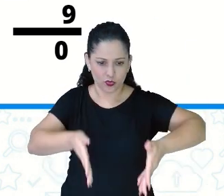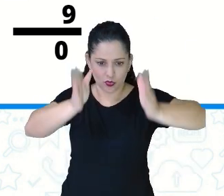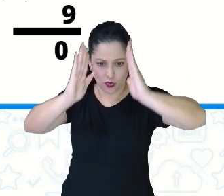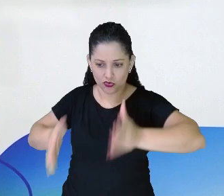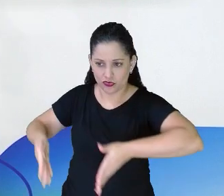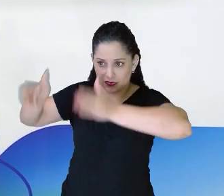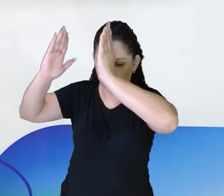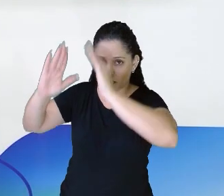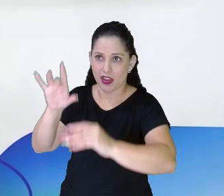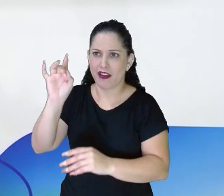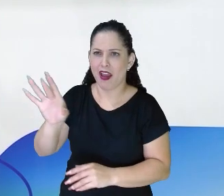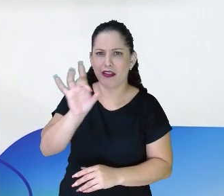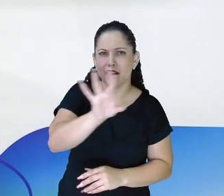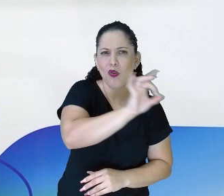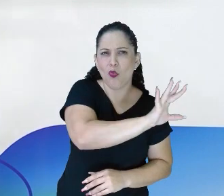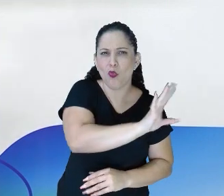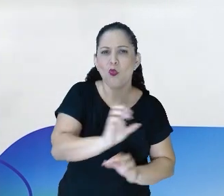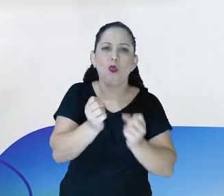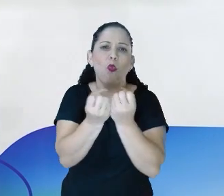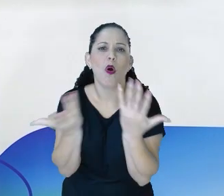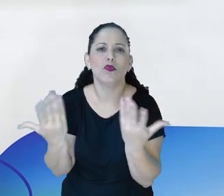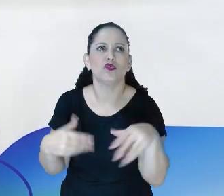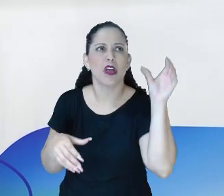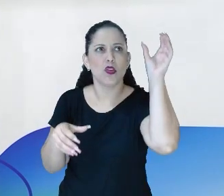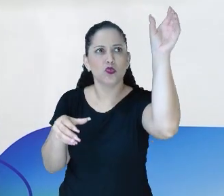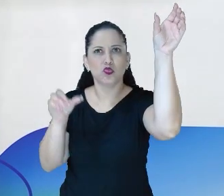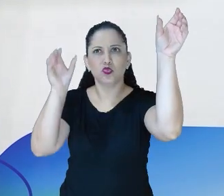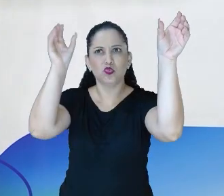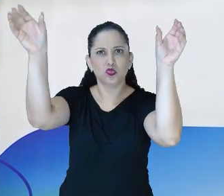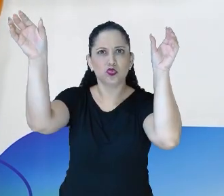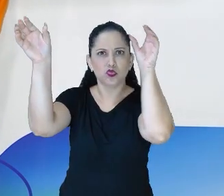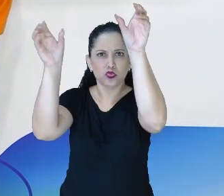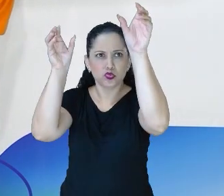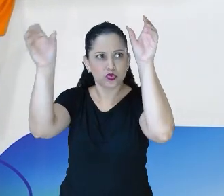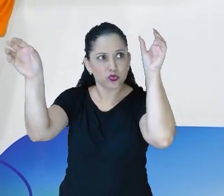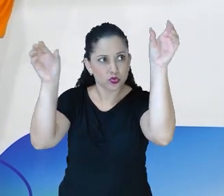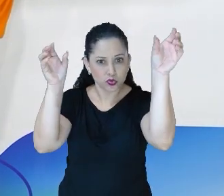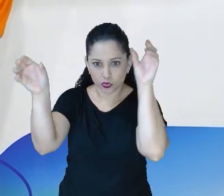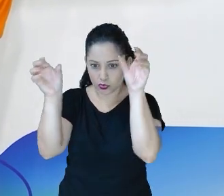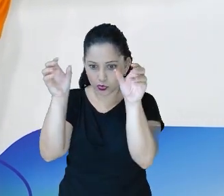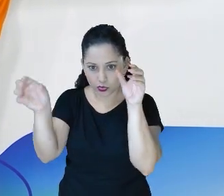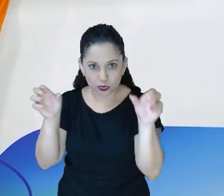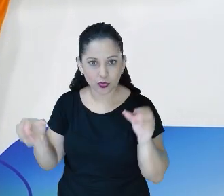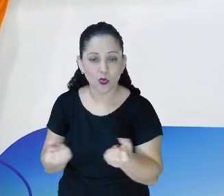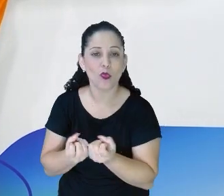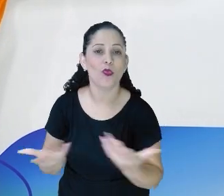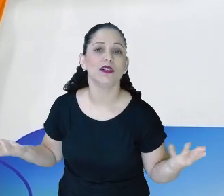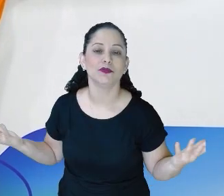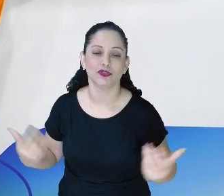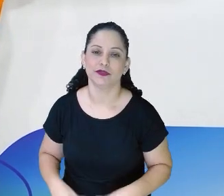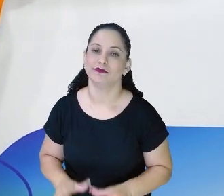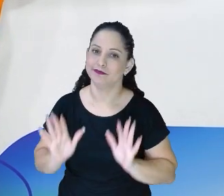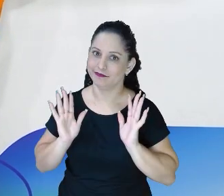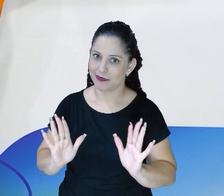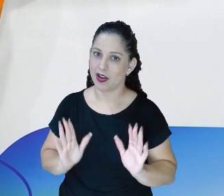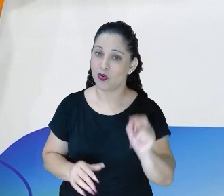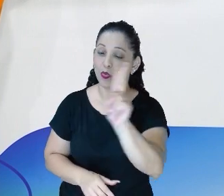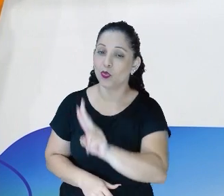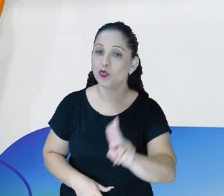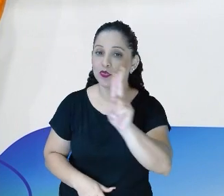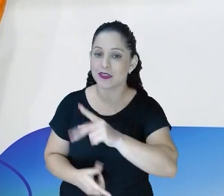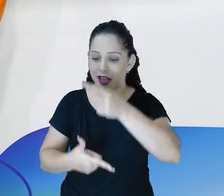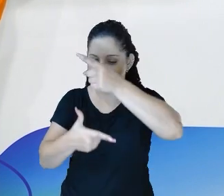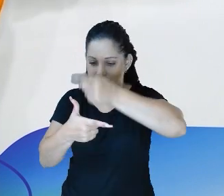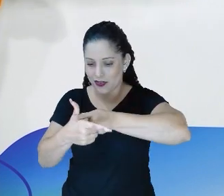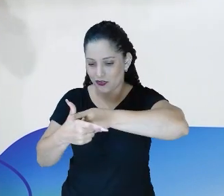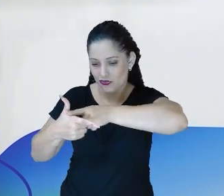estante? Número grande, método chave, ó. Fiz a divisão passo a passo aqui